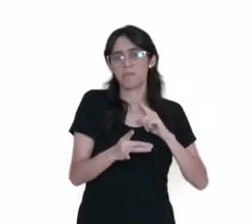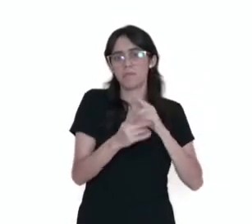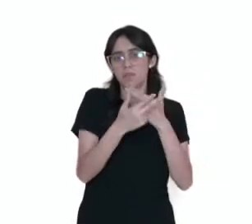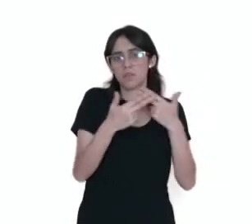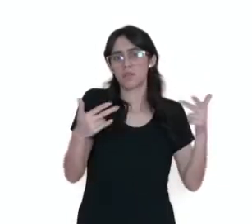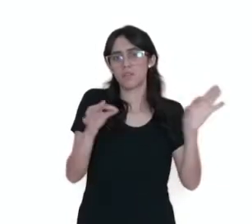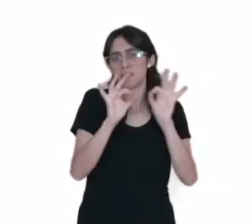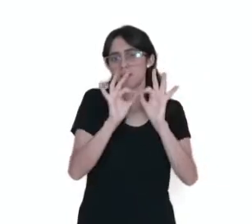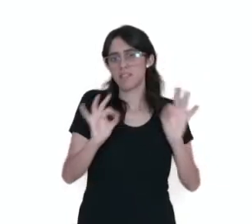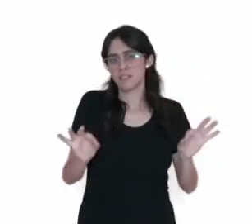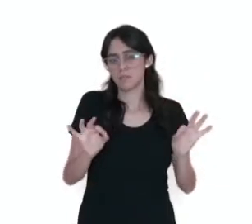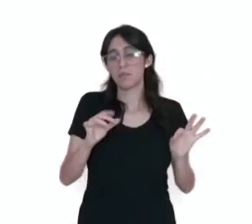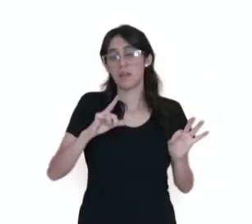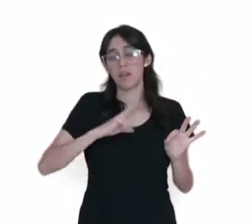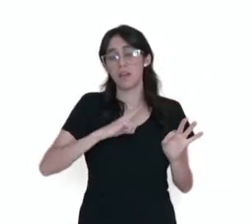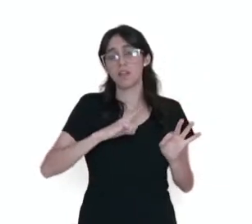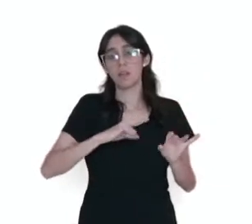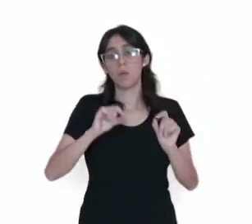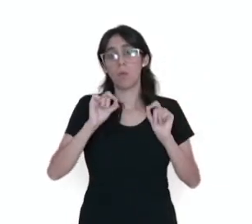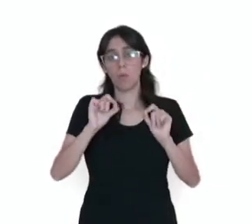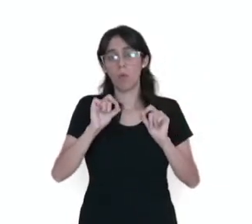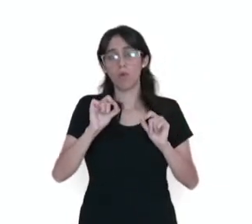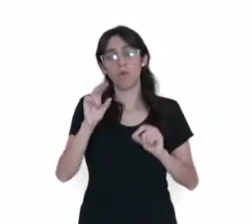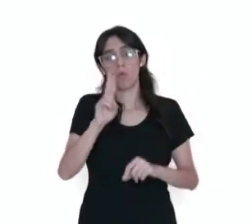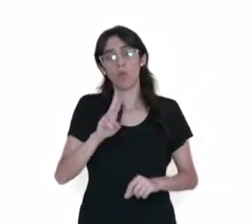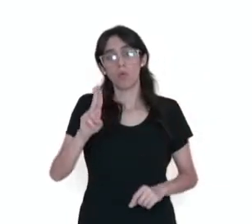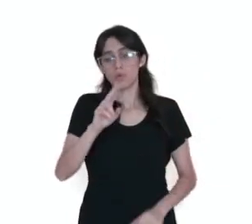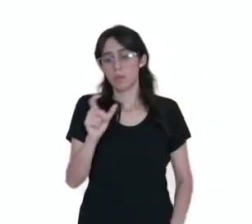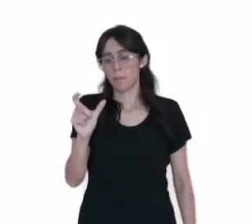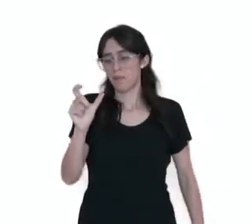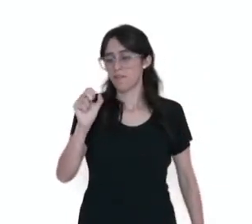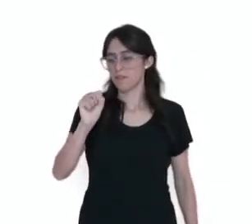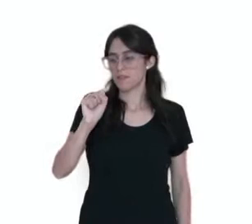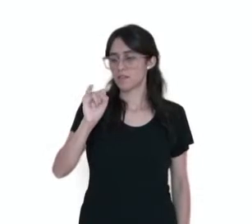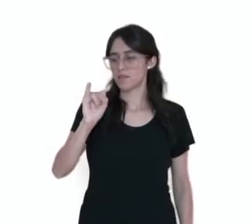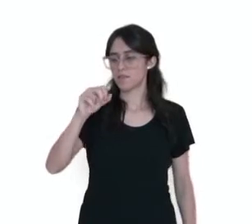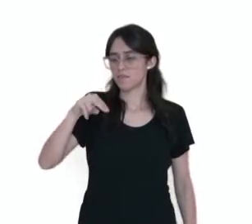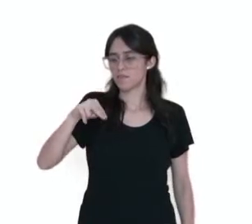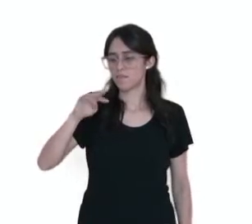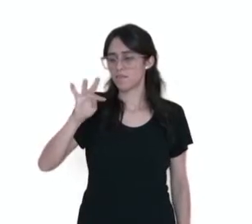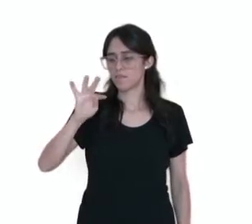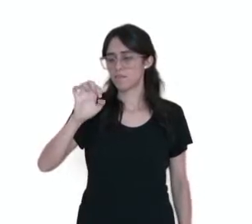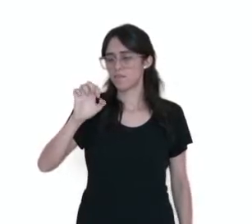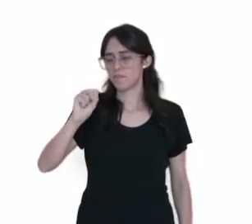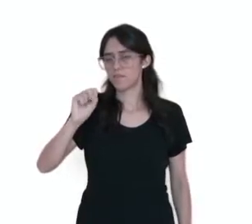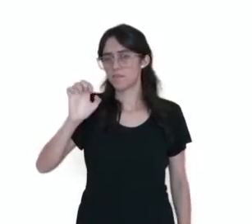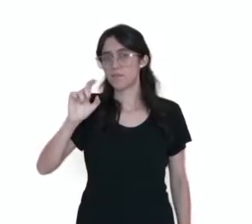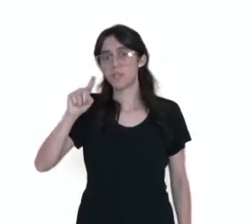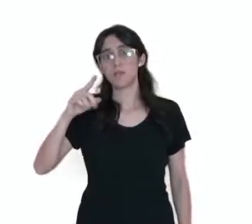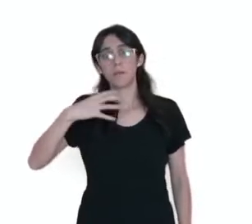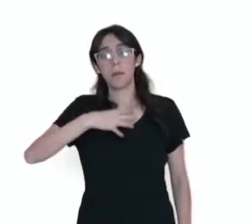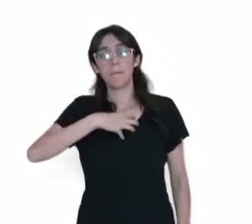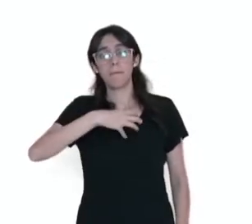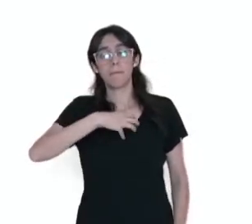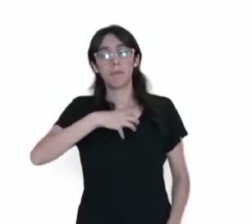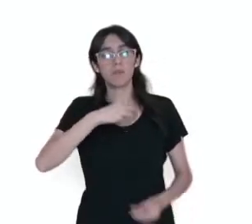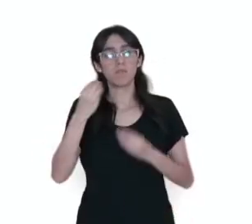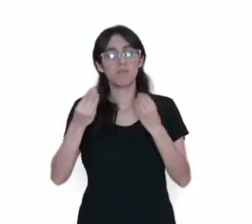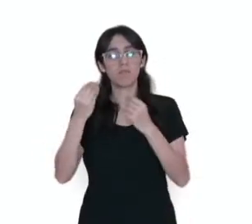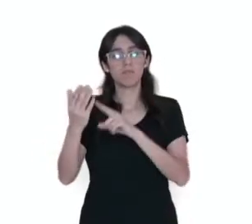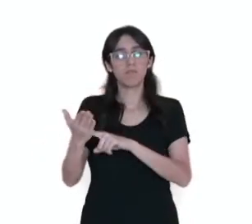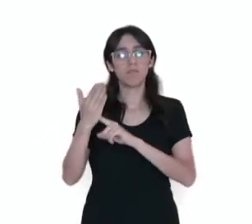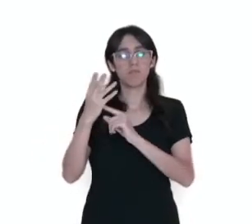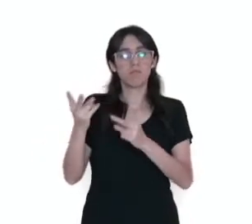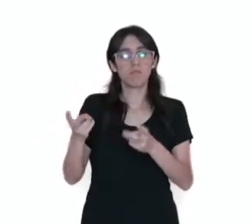simples. Lá na lógica, eles usam a palavra síntese como método de demonstração em que se parte dos princípios para